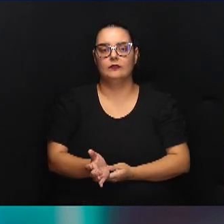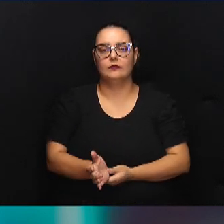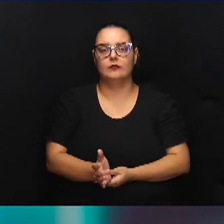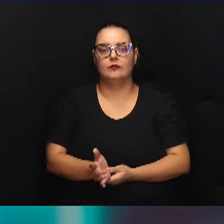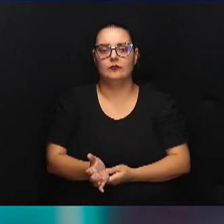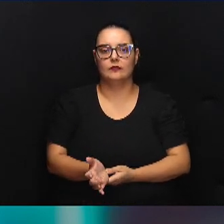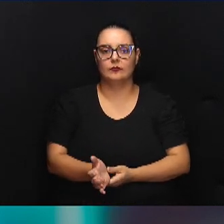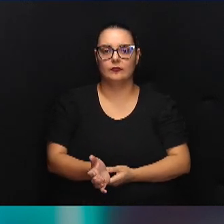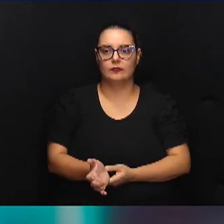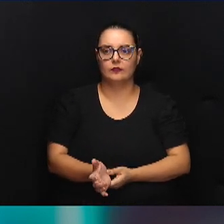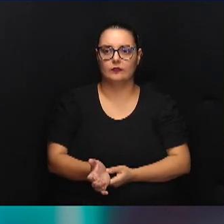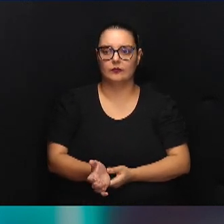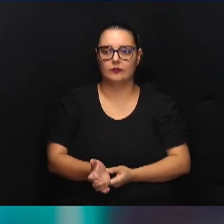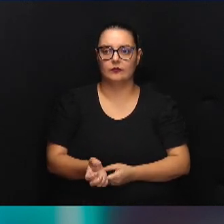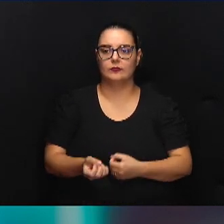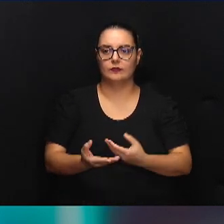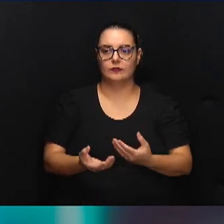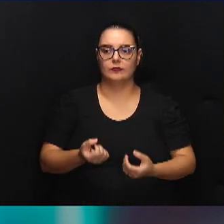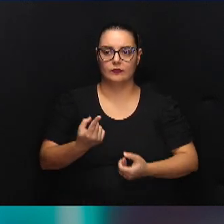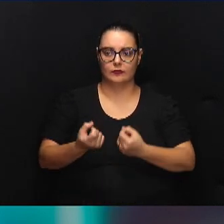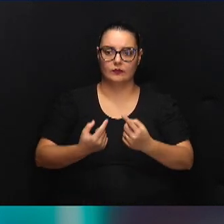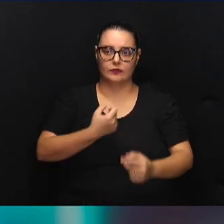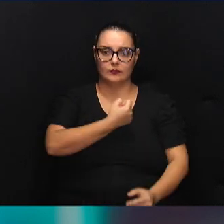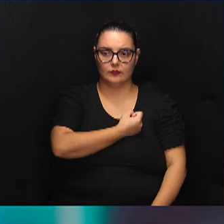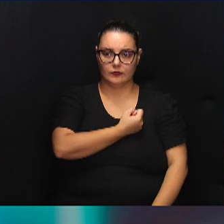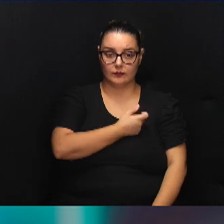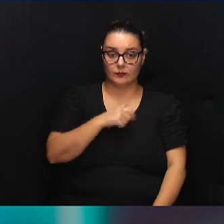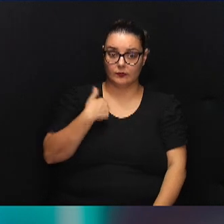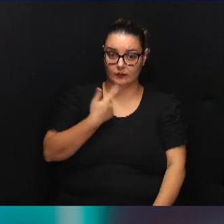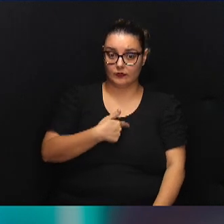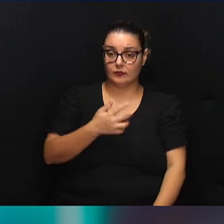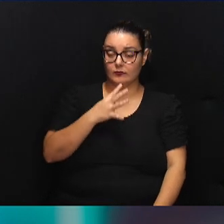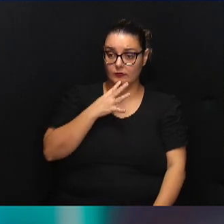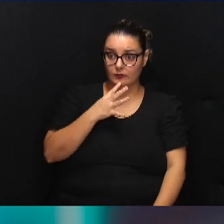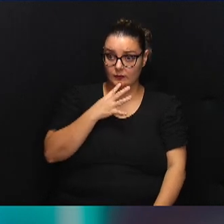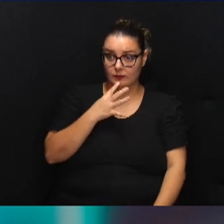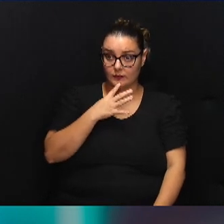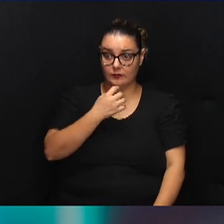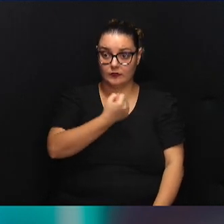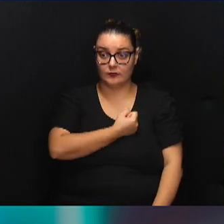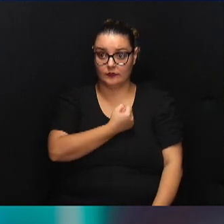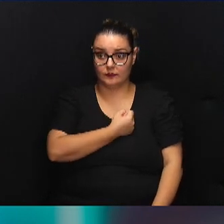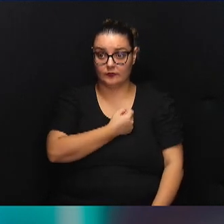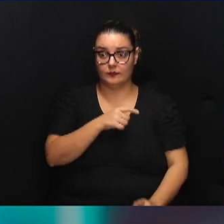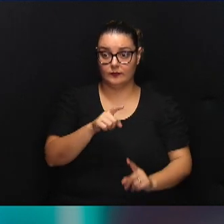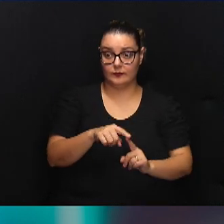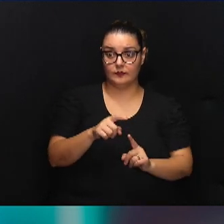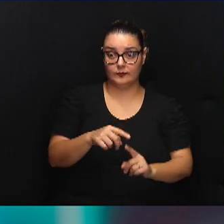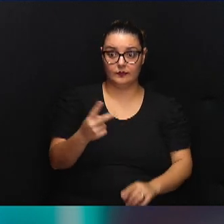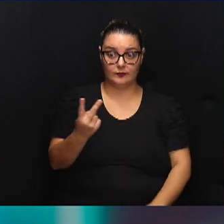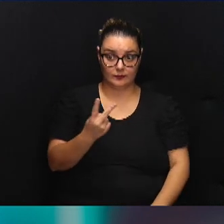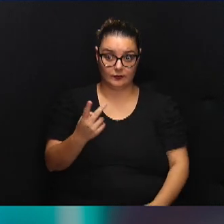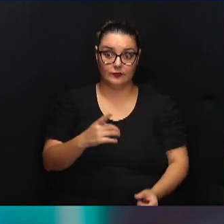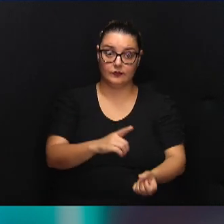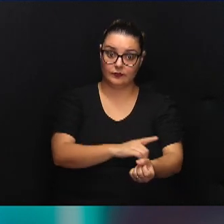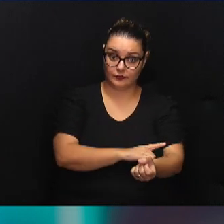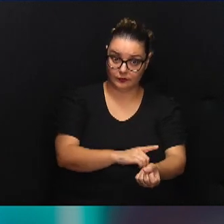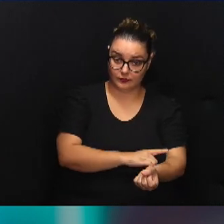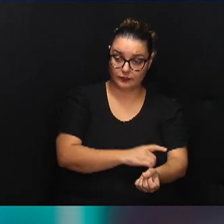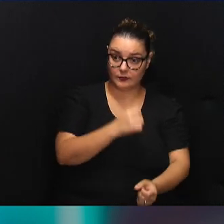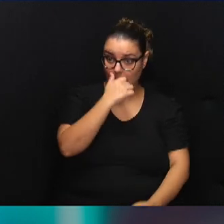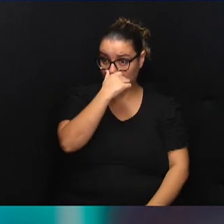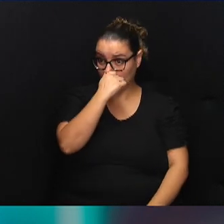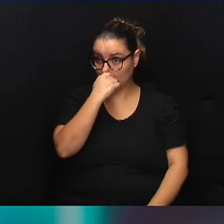E aí eu trouxe uns números, né? A gente conhece muito os números do diabetes tipo 2, né? As